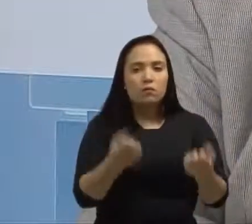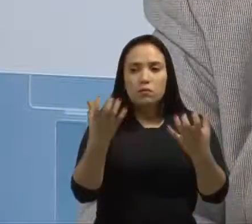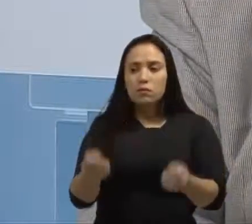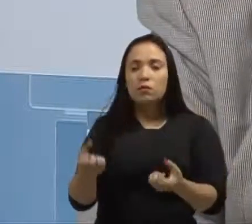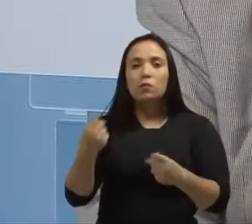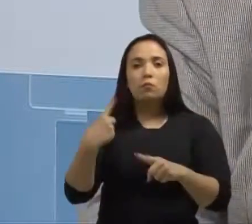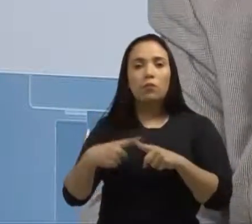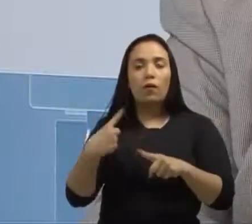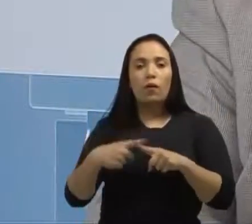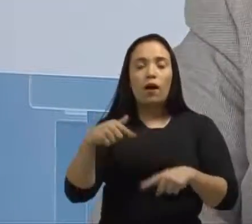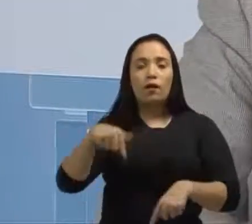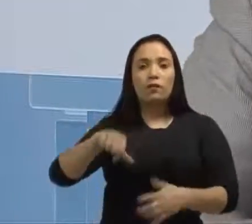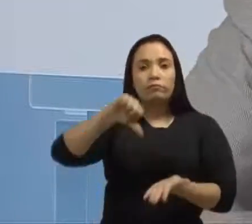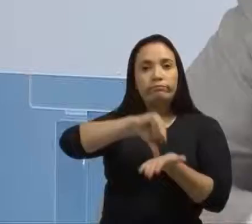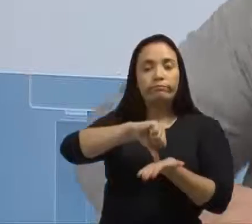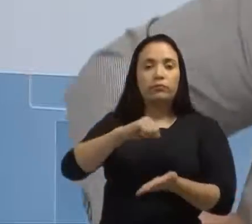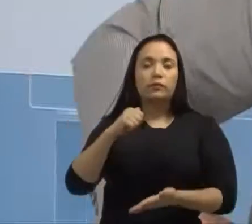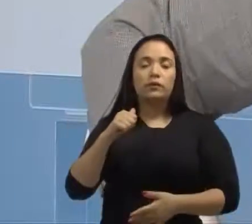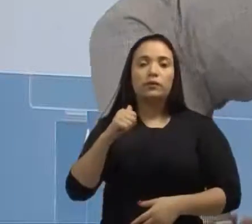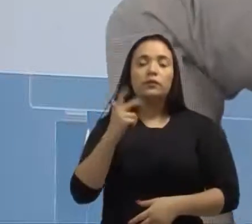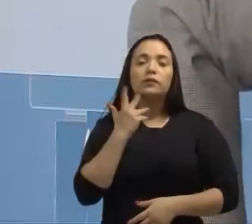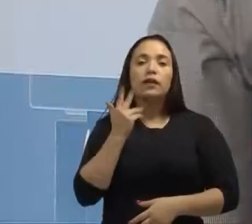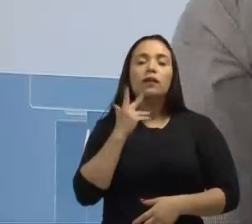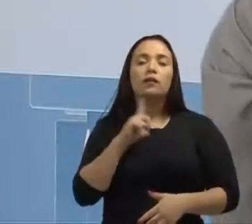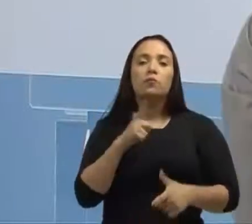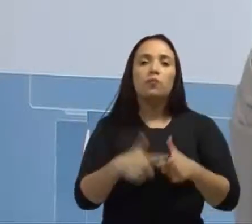questão geográfica. O Ceará tem mais problema